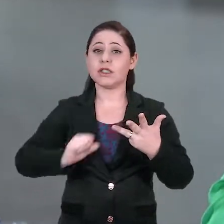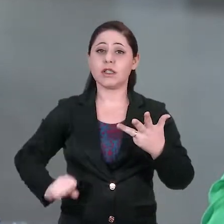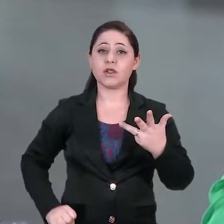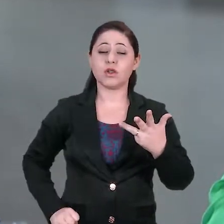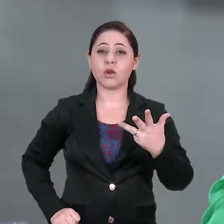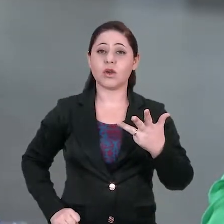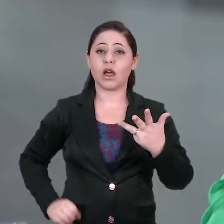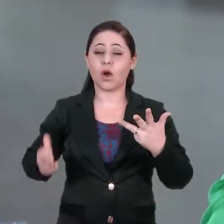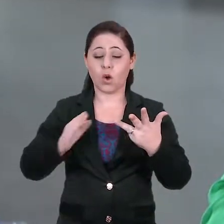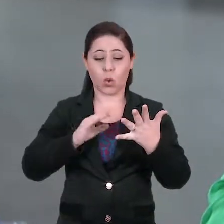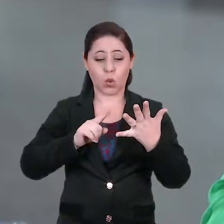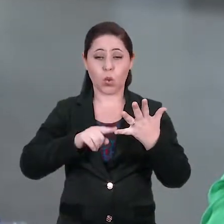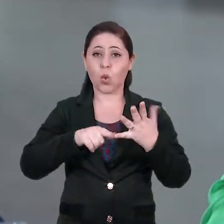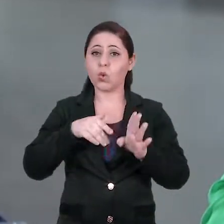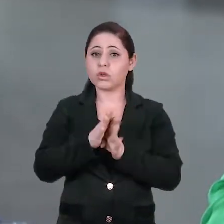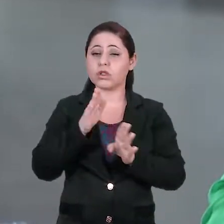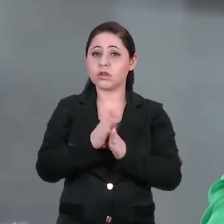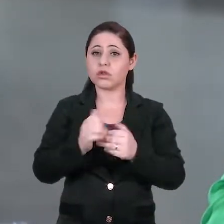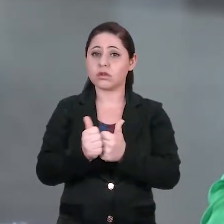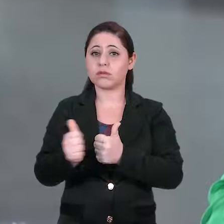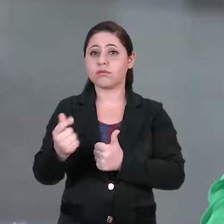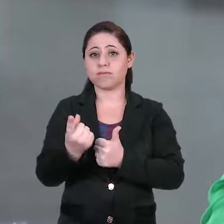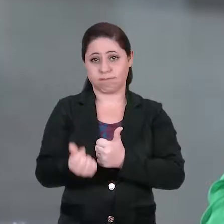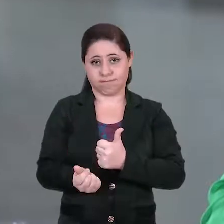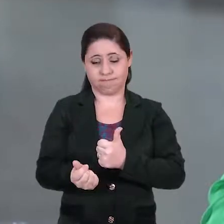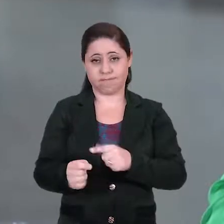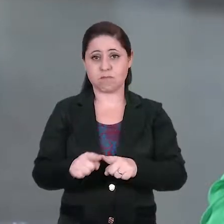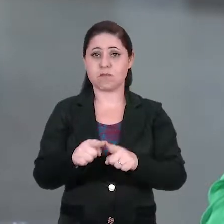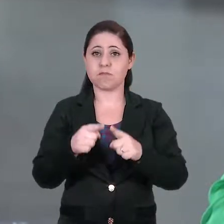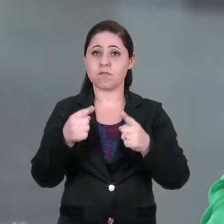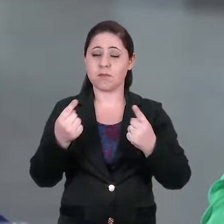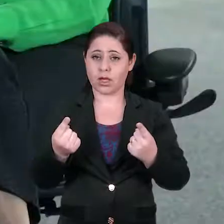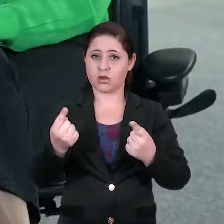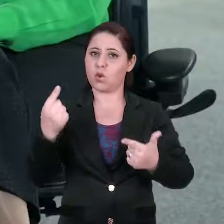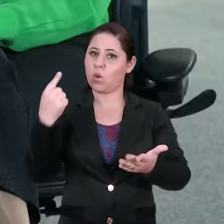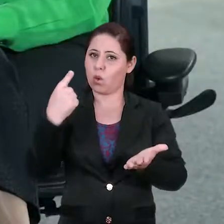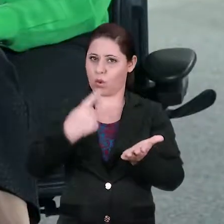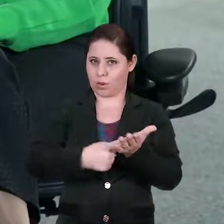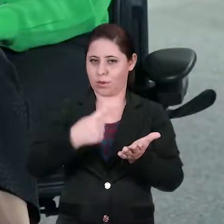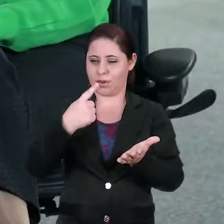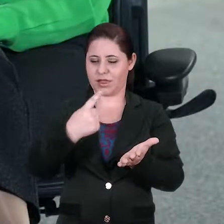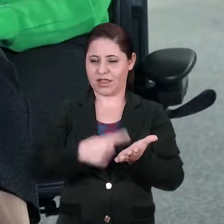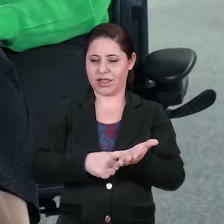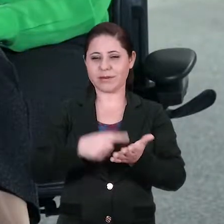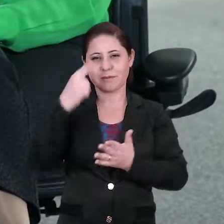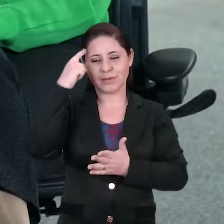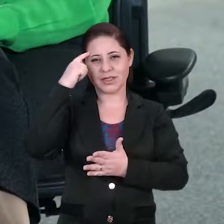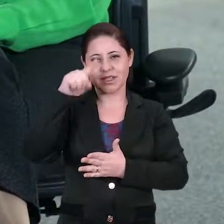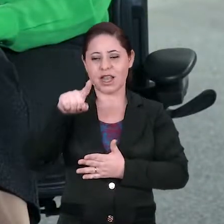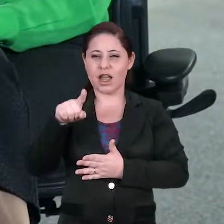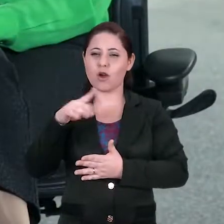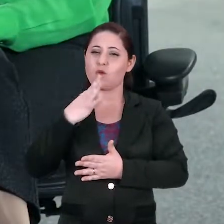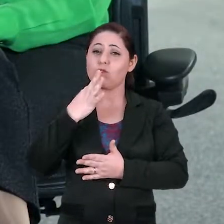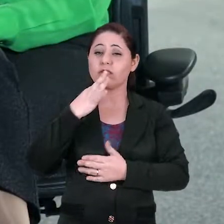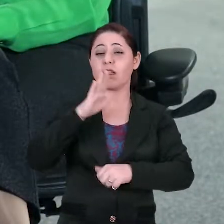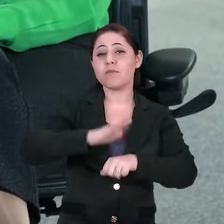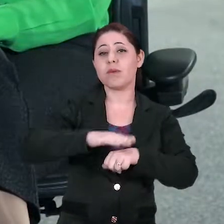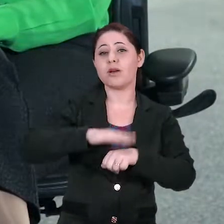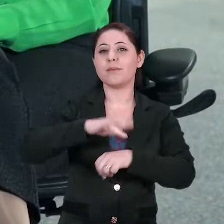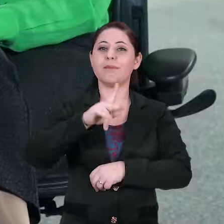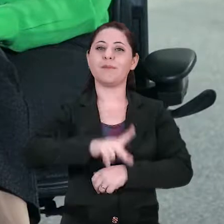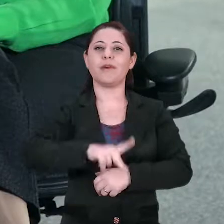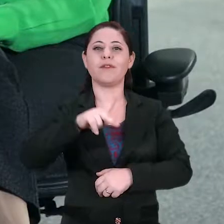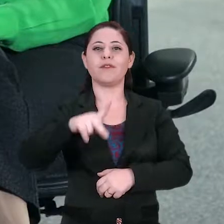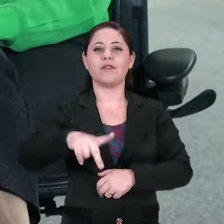federal, senadora e conselheira do Tribunal de Contas. Mas combinei com ela e acho que isso que ela é